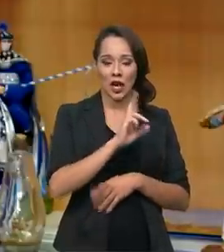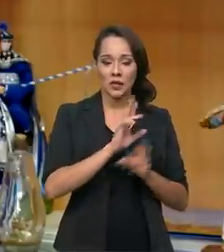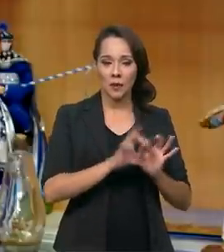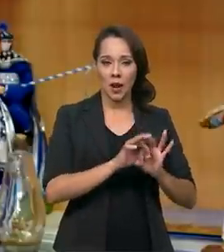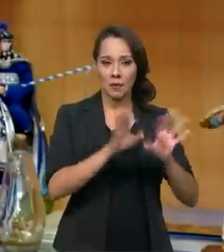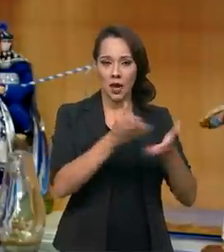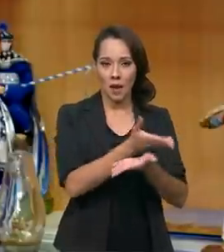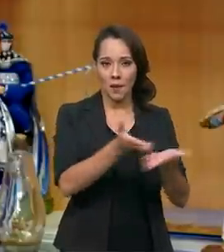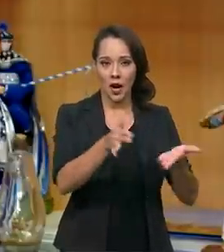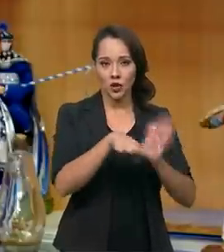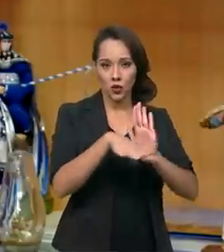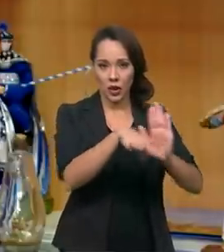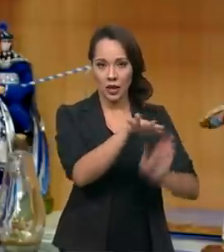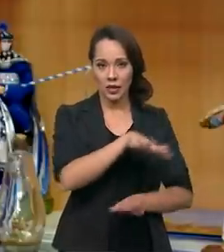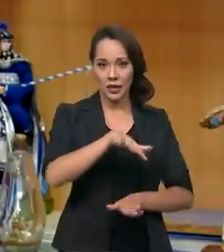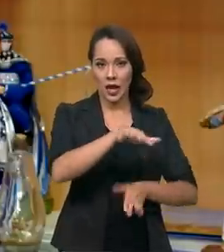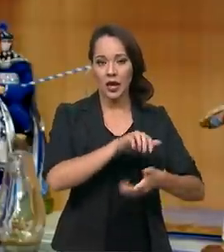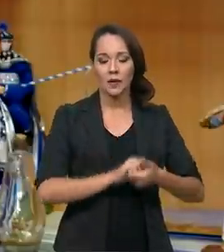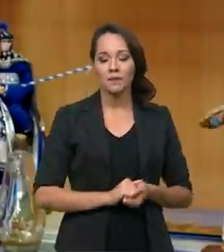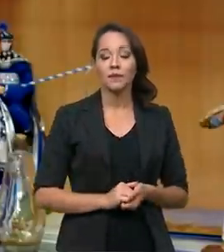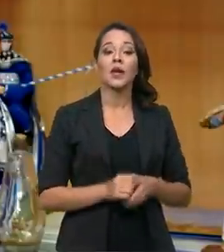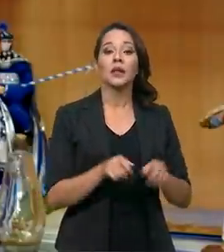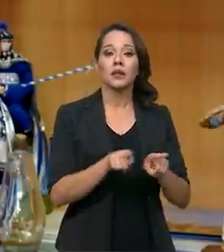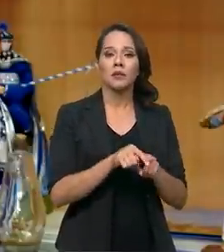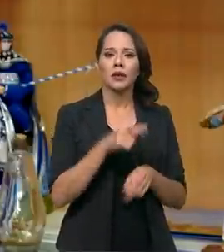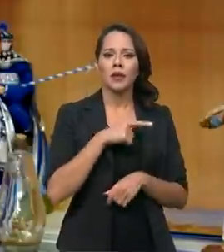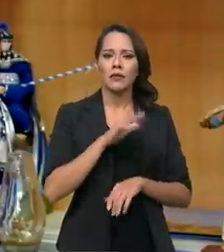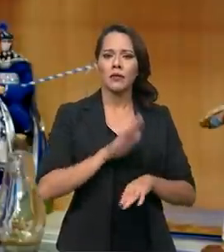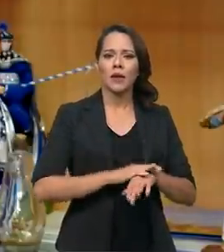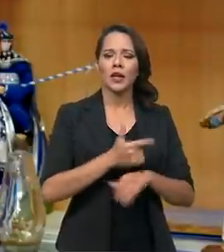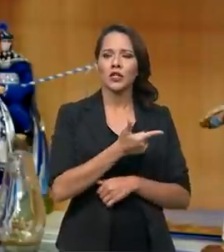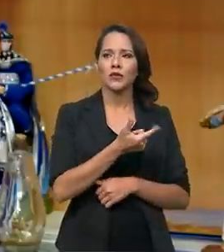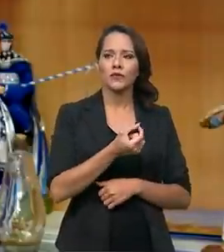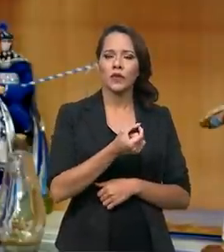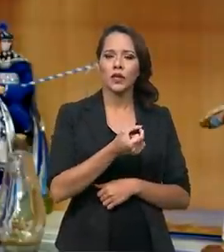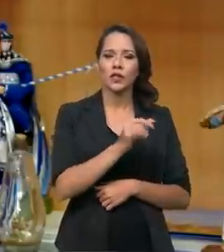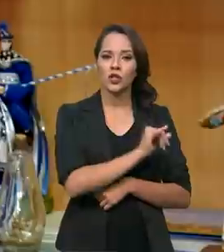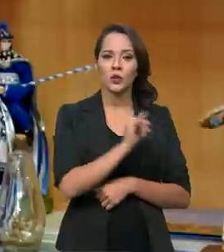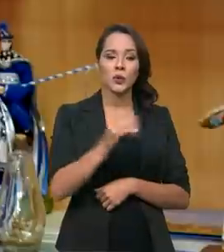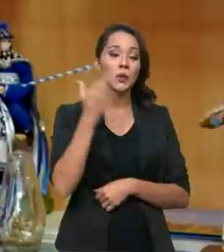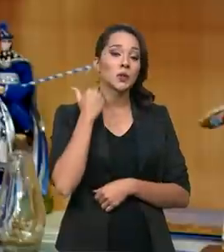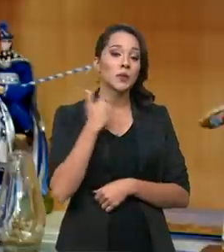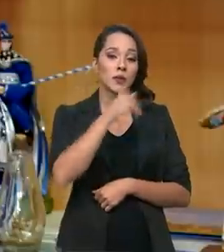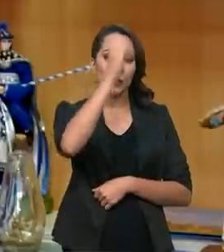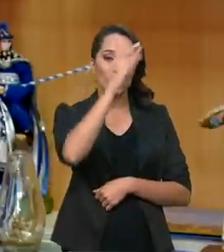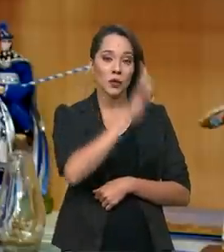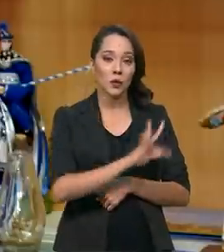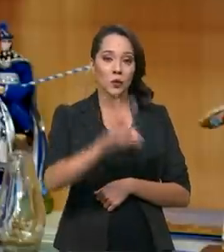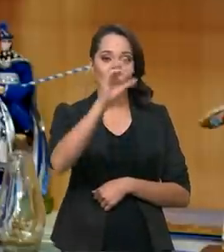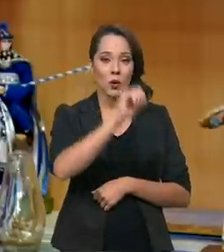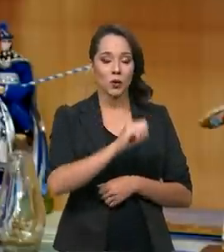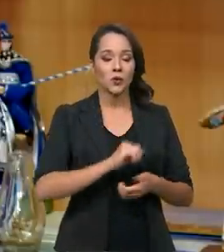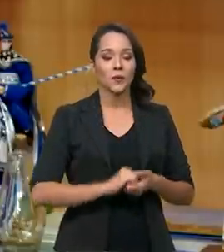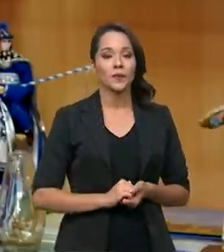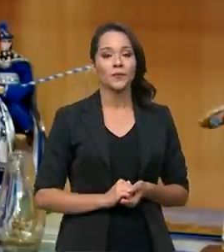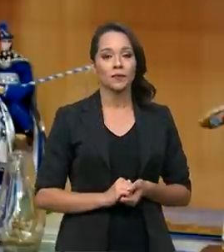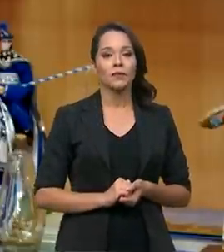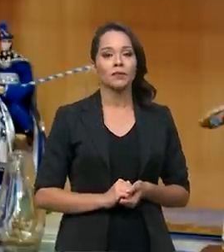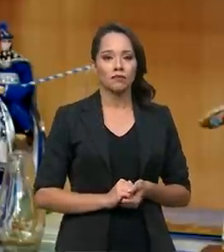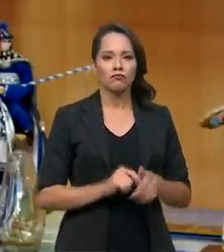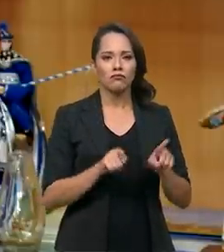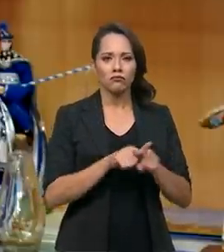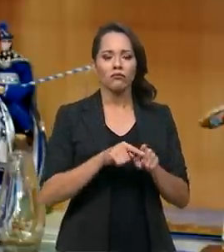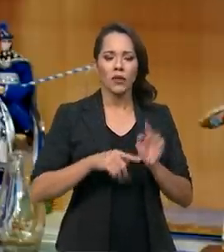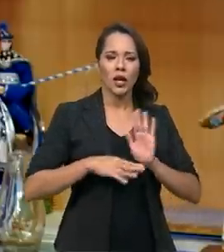é isso daí foi capilarizado em quase mais de 20 instituições bancárias no Brasil todos ligas de passagem